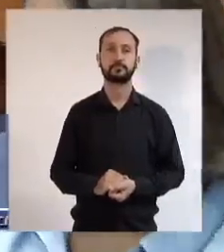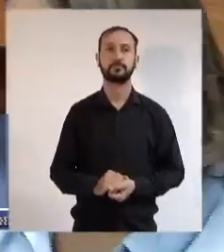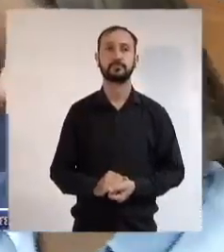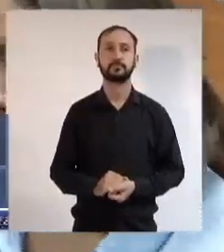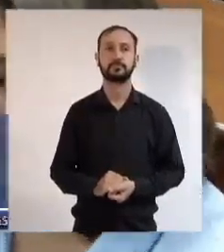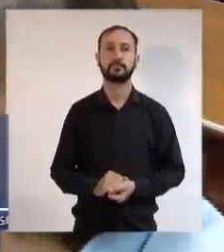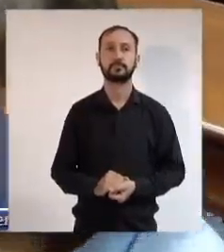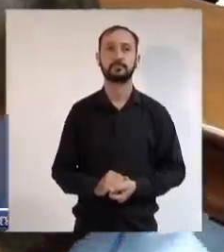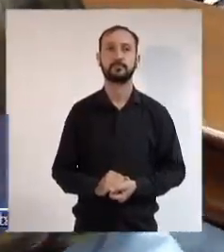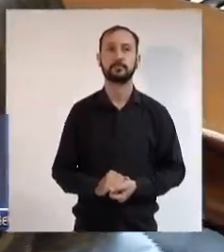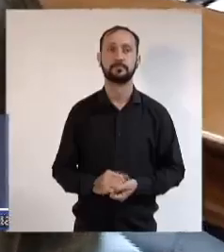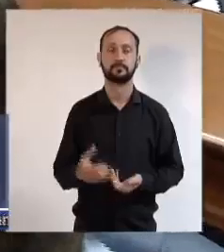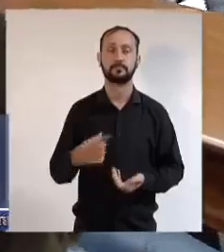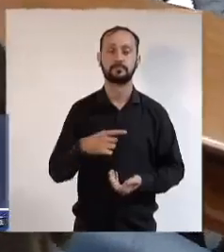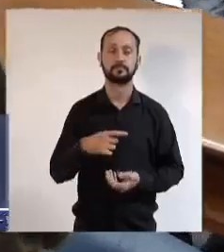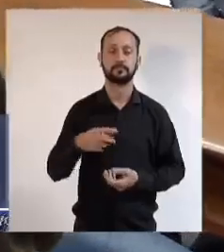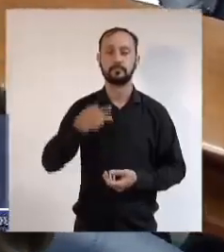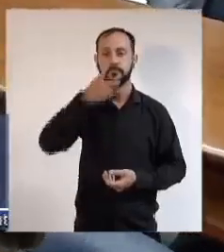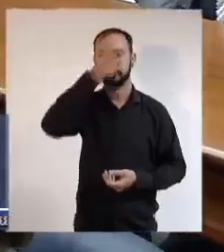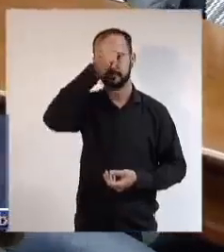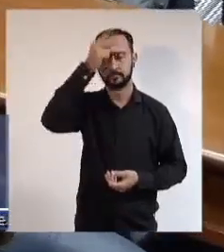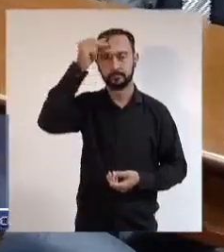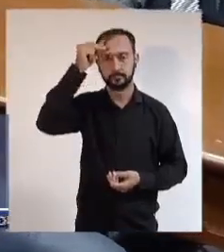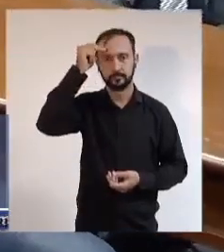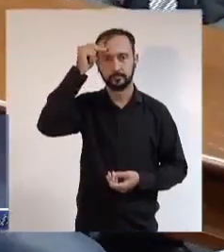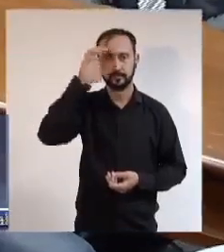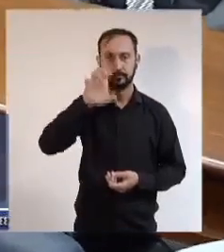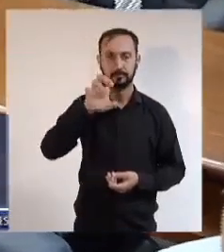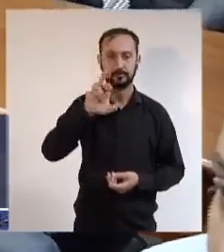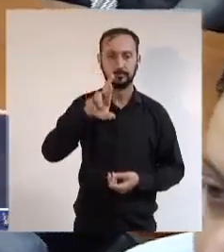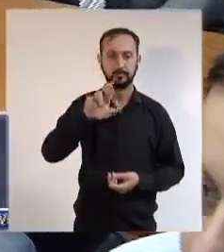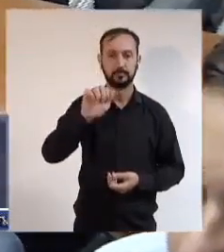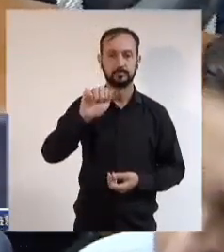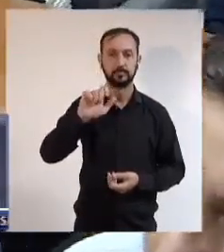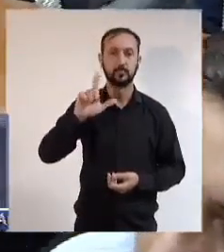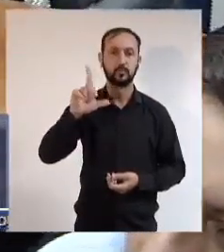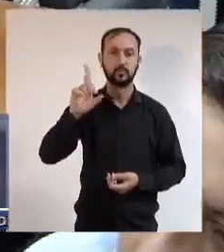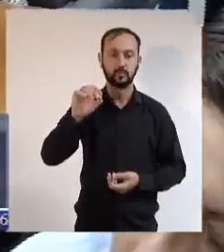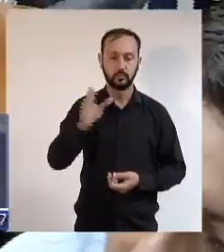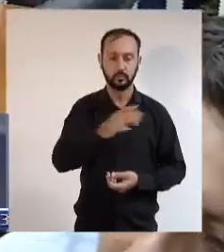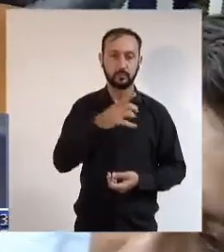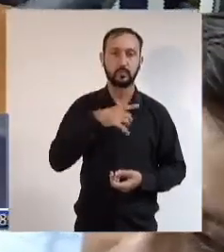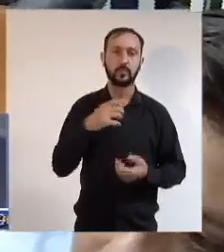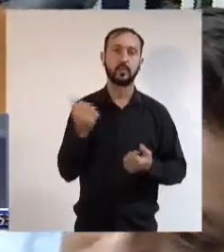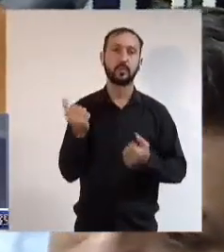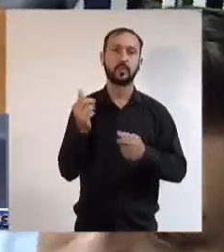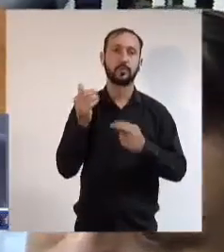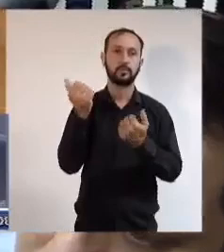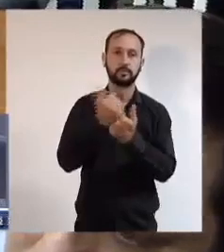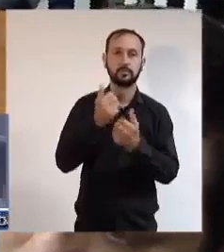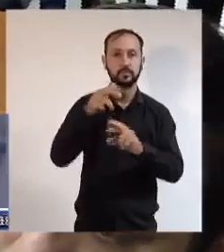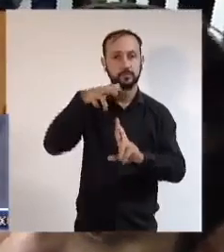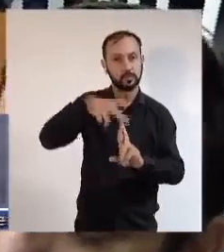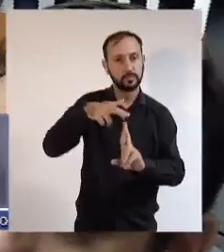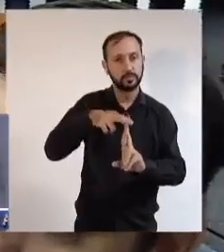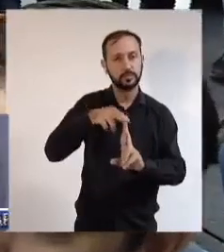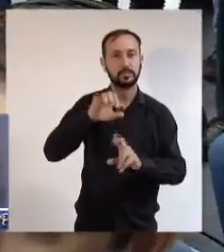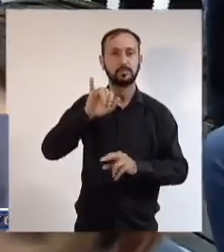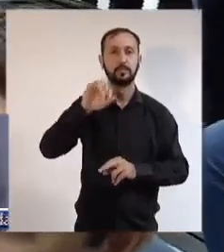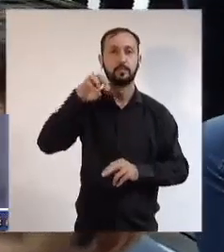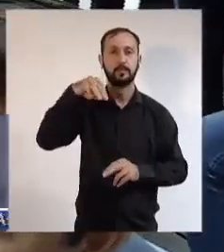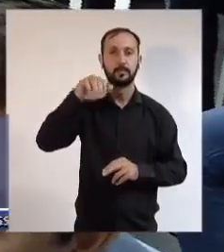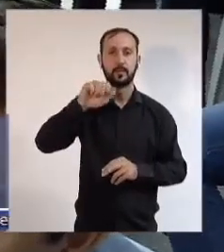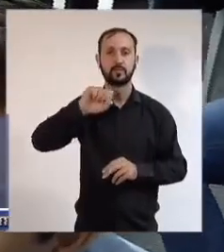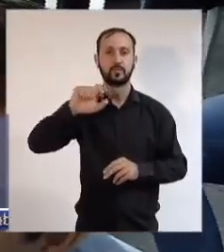com a palavra o prefeito eraldo representando a assomasul é boa tarde a todos e todas